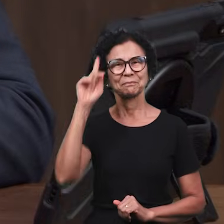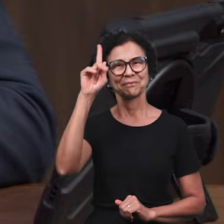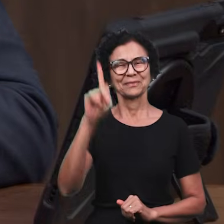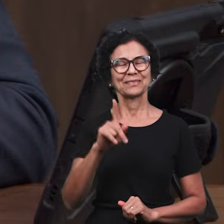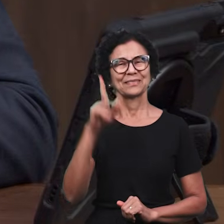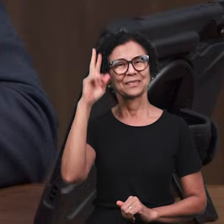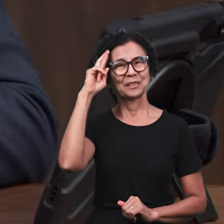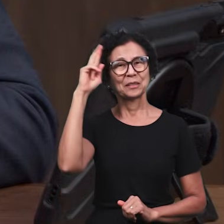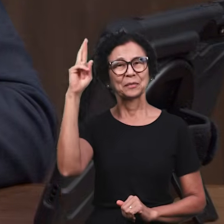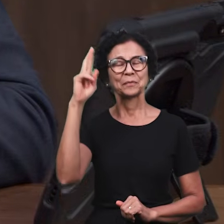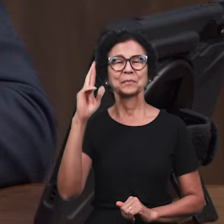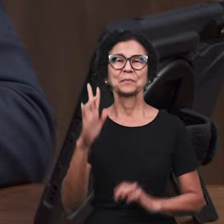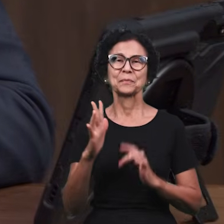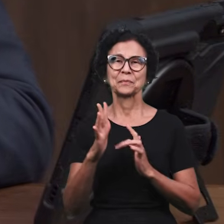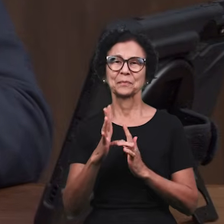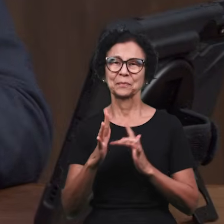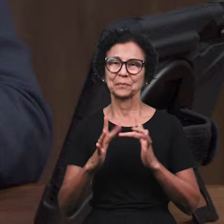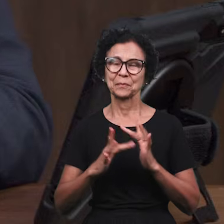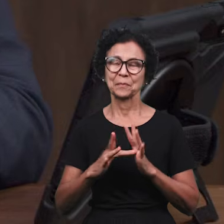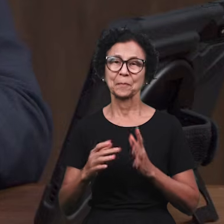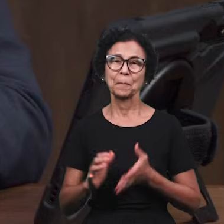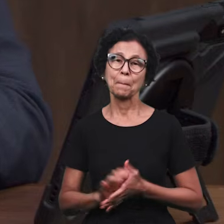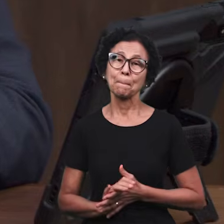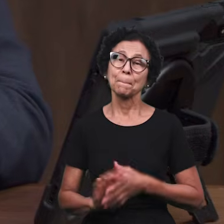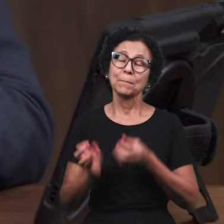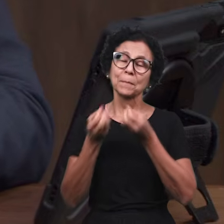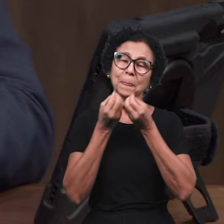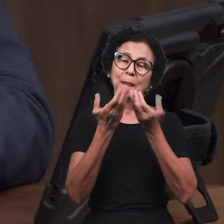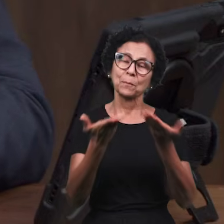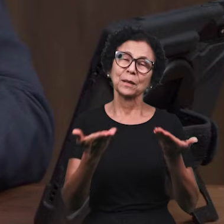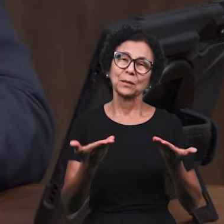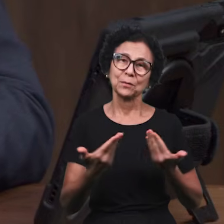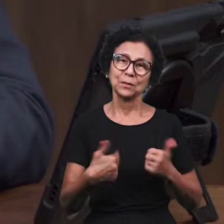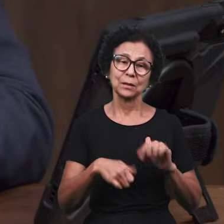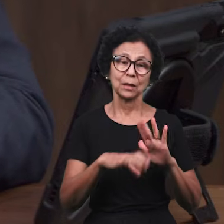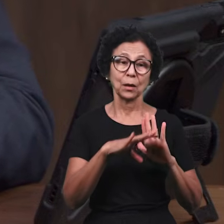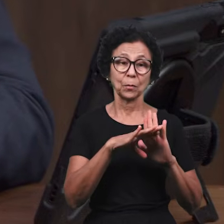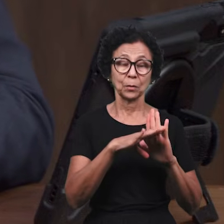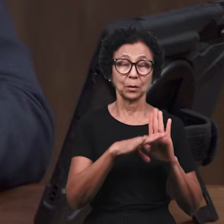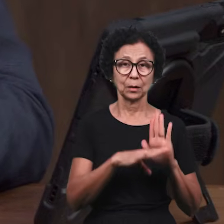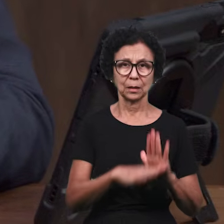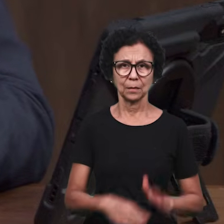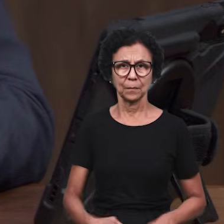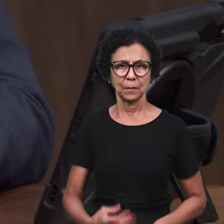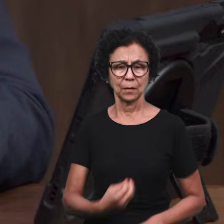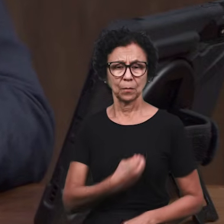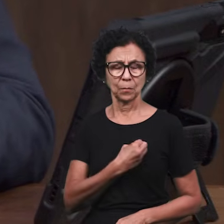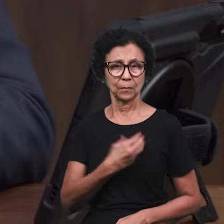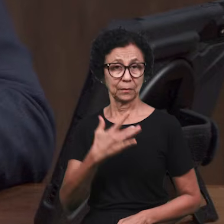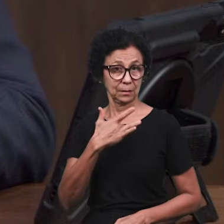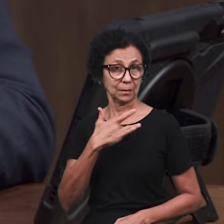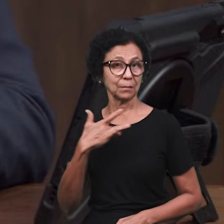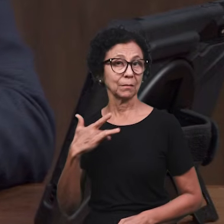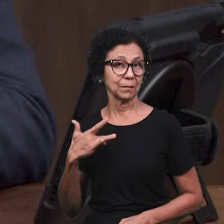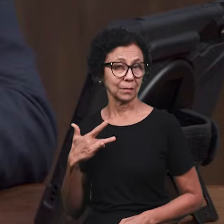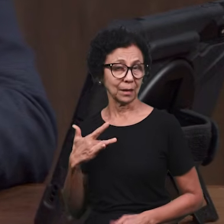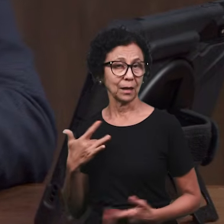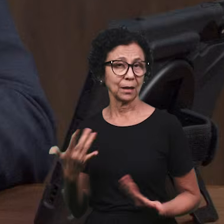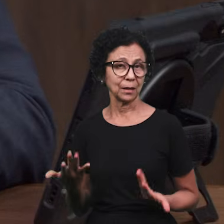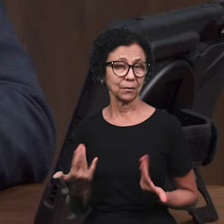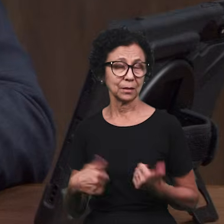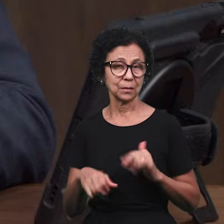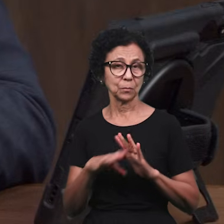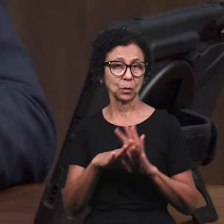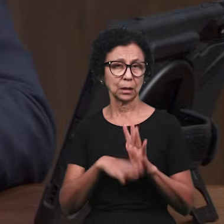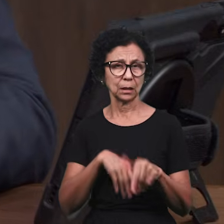A paz do Senhor Jesus, seja mais uma vez bem-vindo ao programa Viver com Saúde. Esse programa que entra